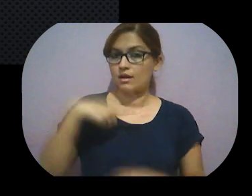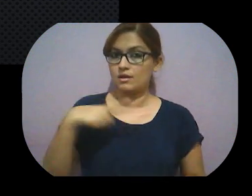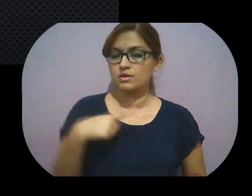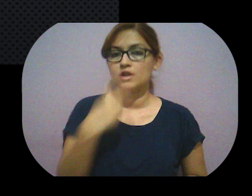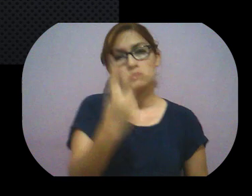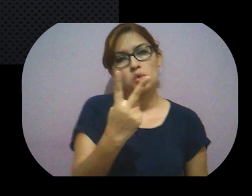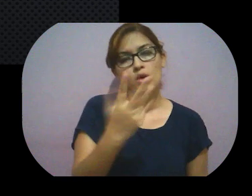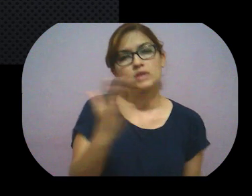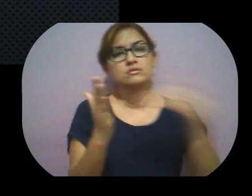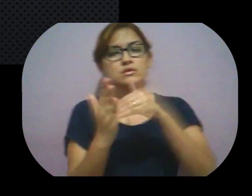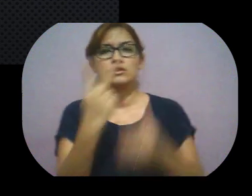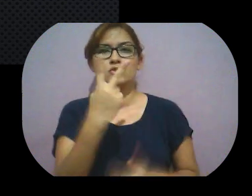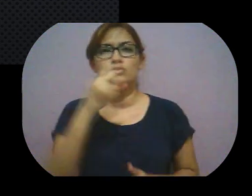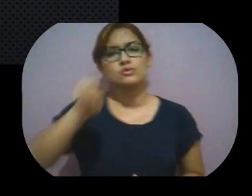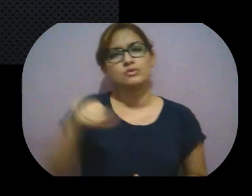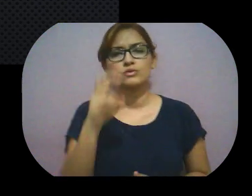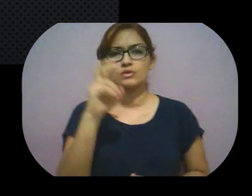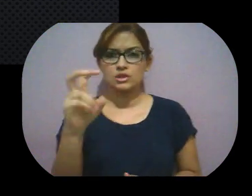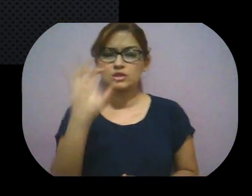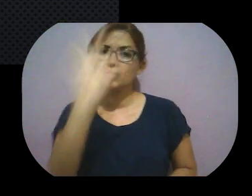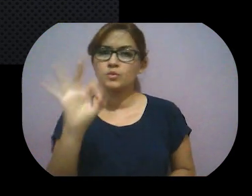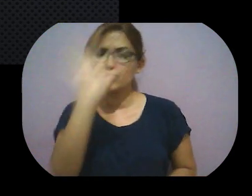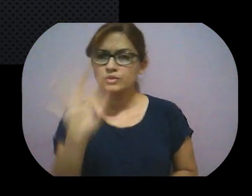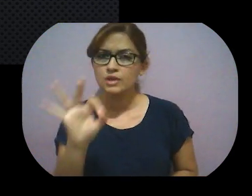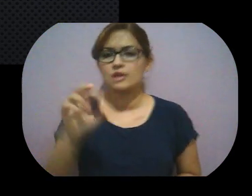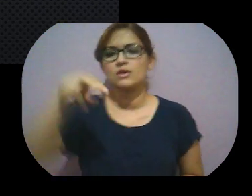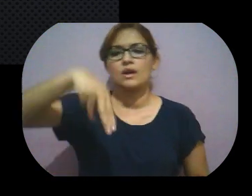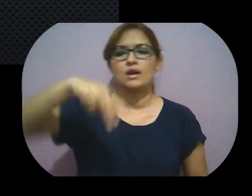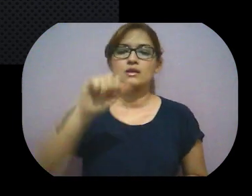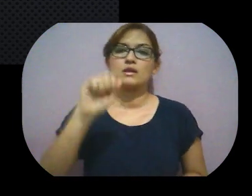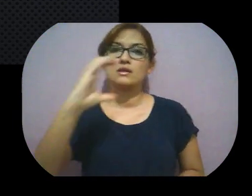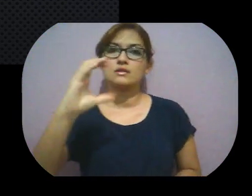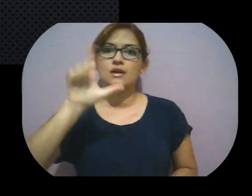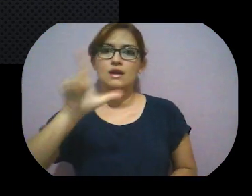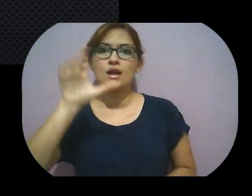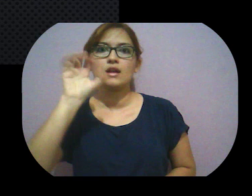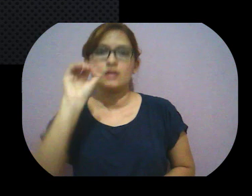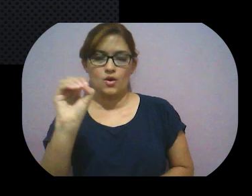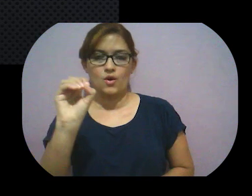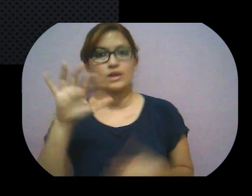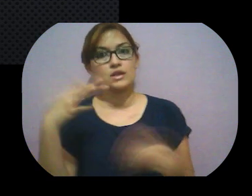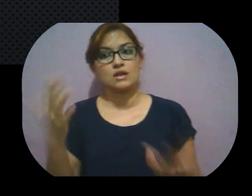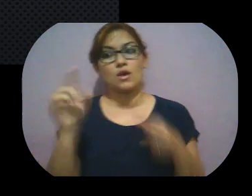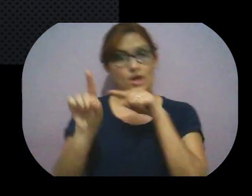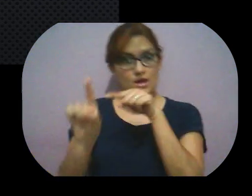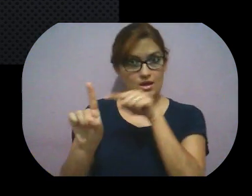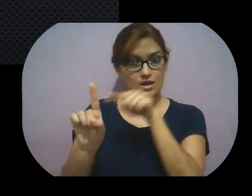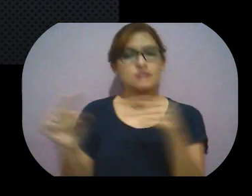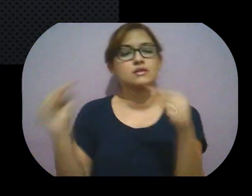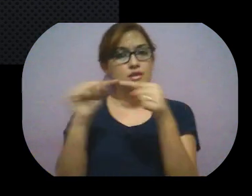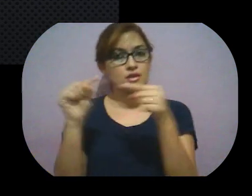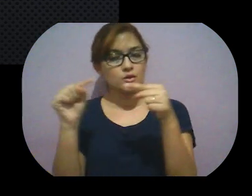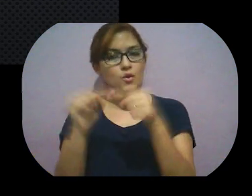a 2,5% de hipoclorito de sódio. O hipoclorito de sódio, como é a quantidade menor, nós chamamos de soluto.